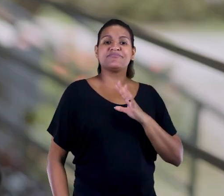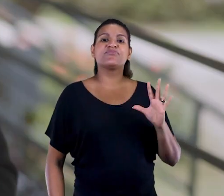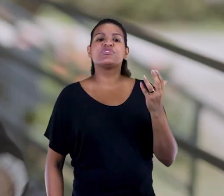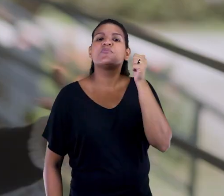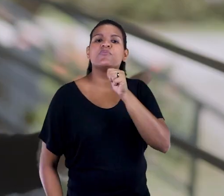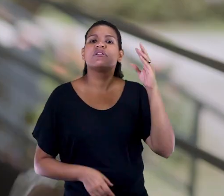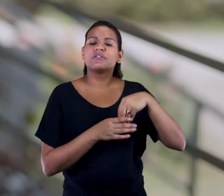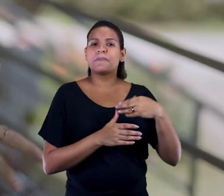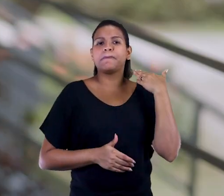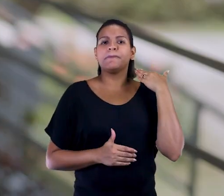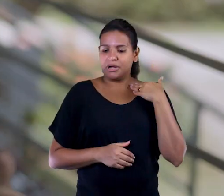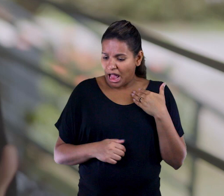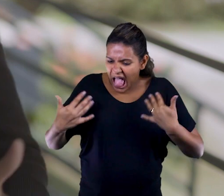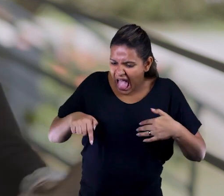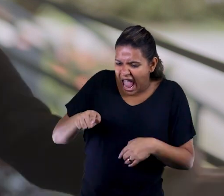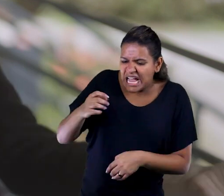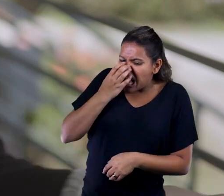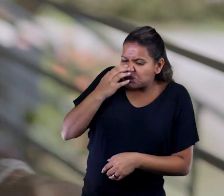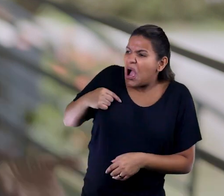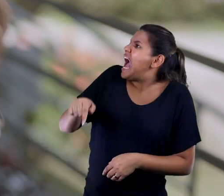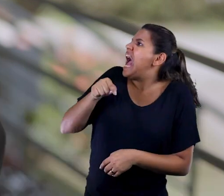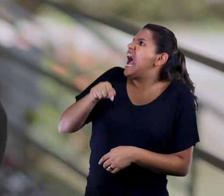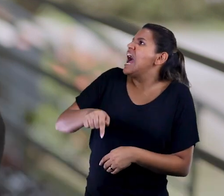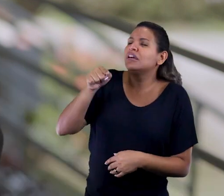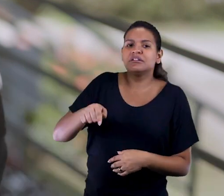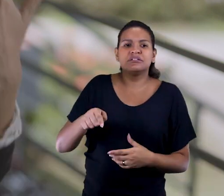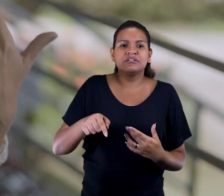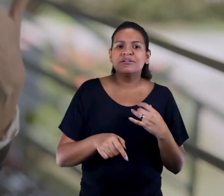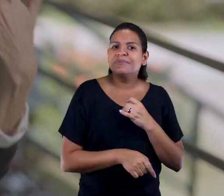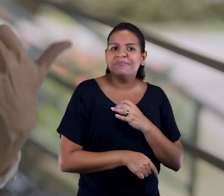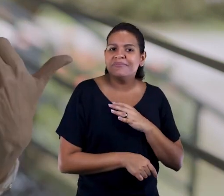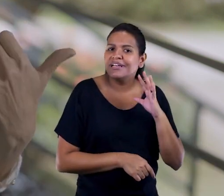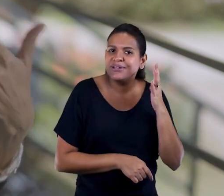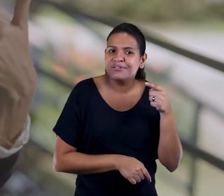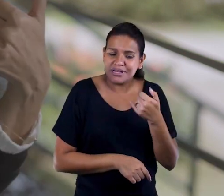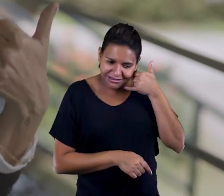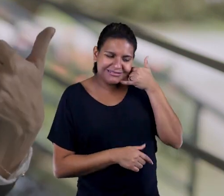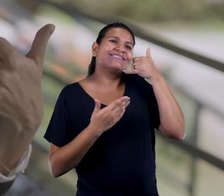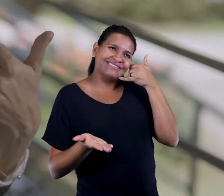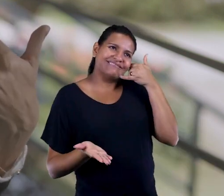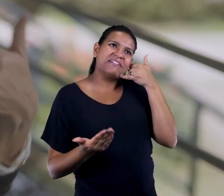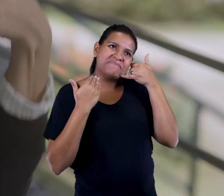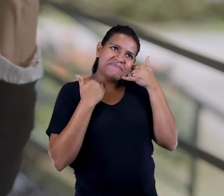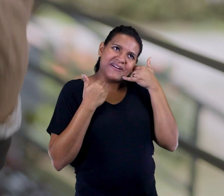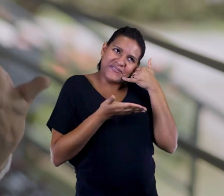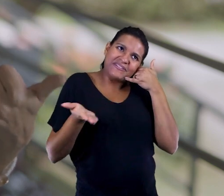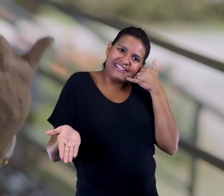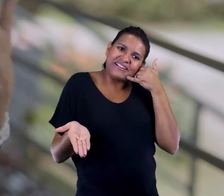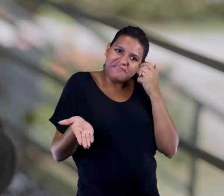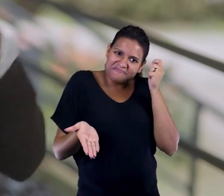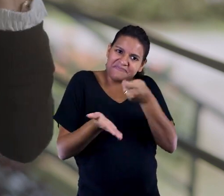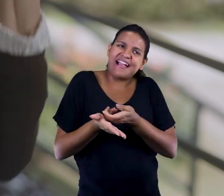falou assim, ai, tem um cachorro aqui. Tipo assim, morrendo de medo que acontecesse. E aí eu falei assim, então, querida, você é um banco, amor. Você vai pagar